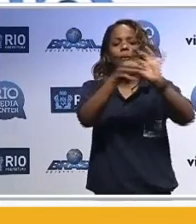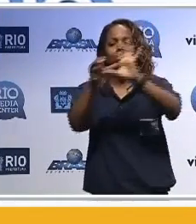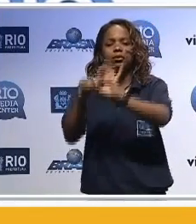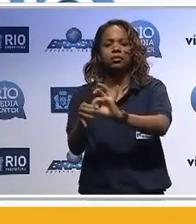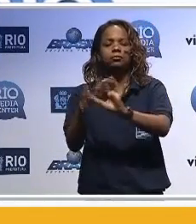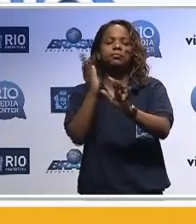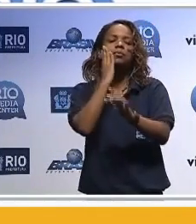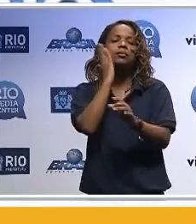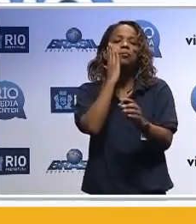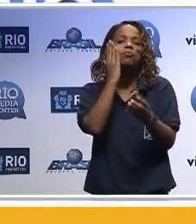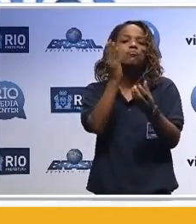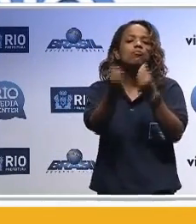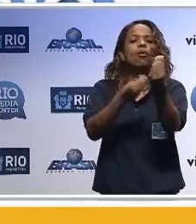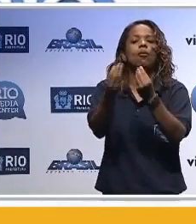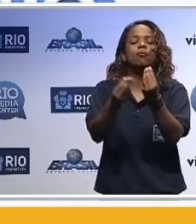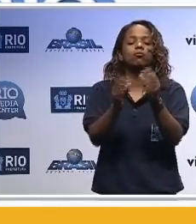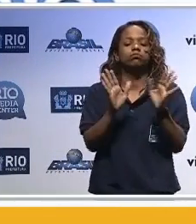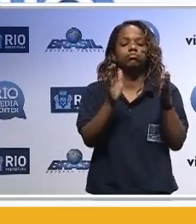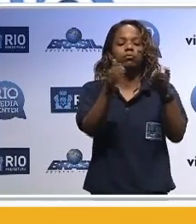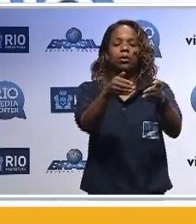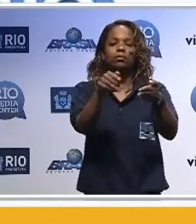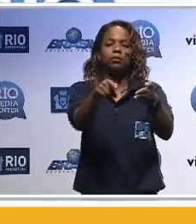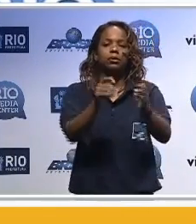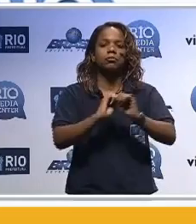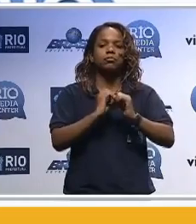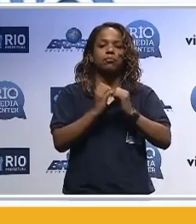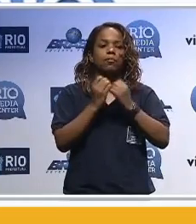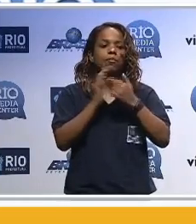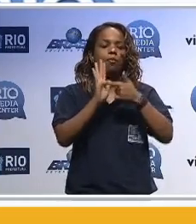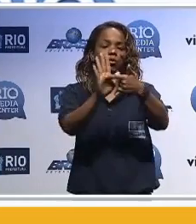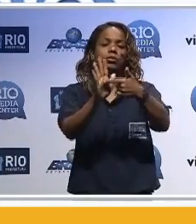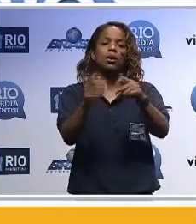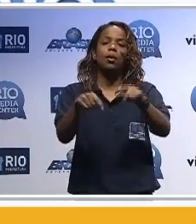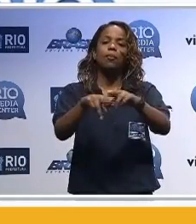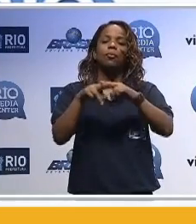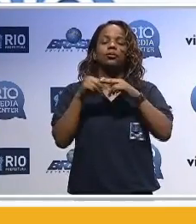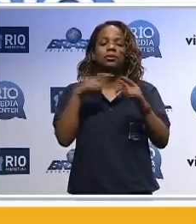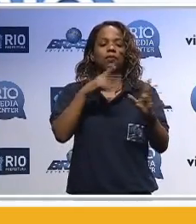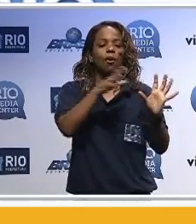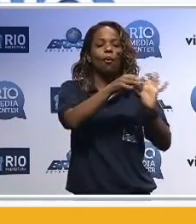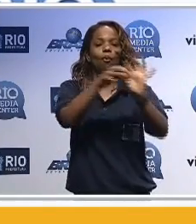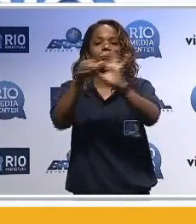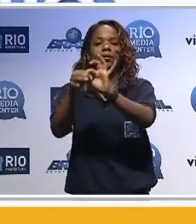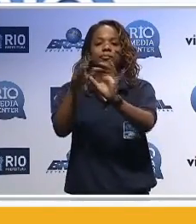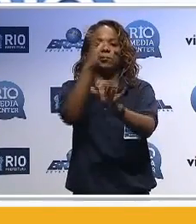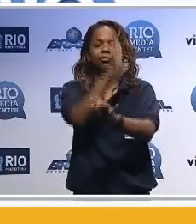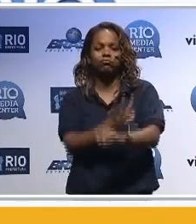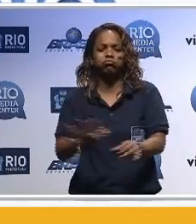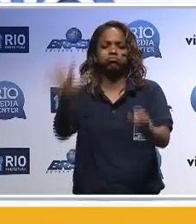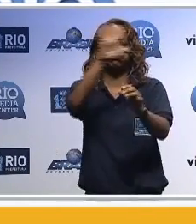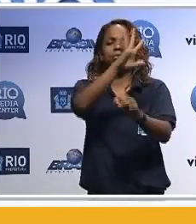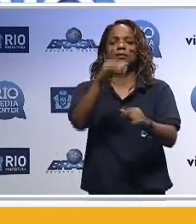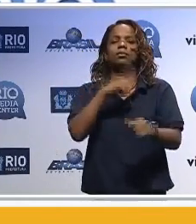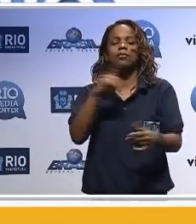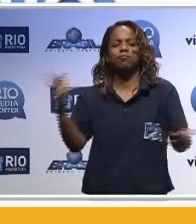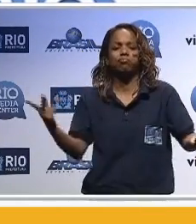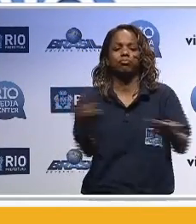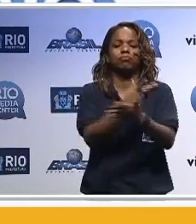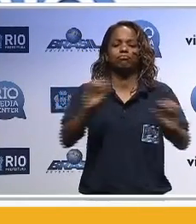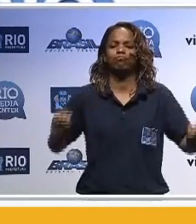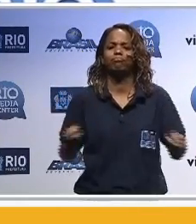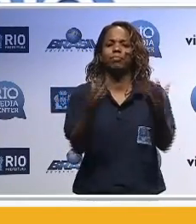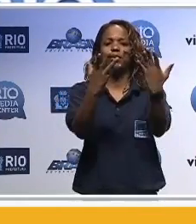isso se posiciona, se revela. É um contexto de um grande país fazendo um grande acontecimento, com